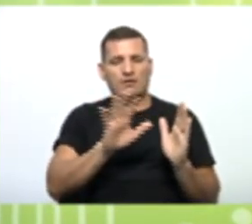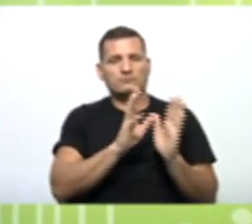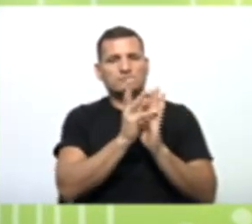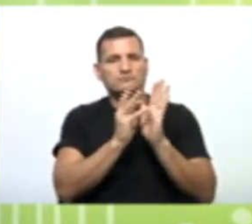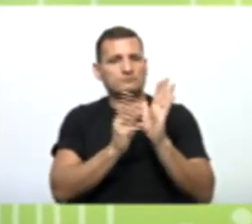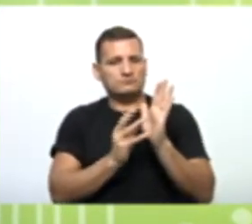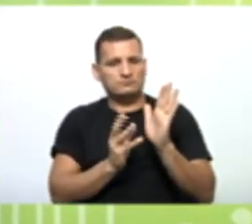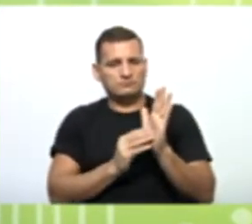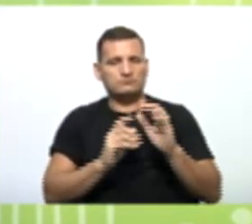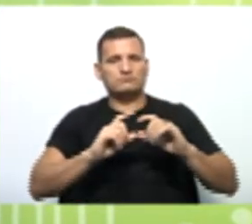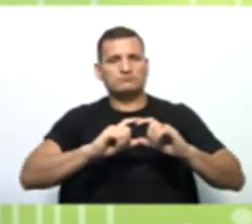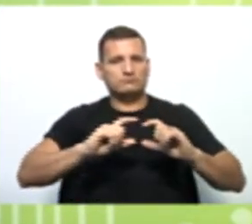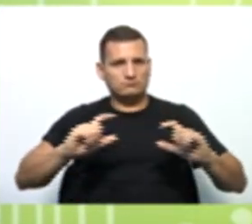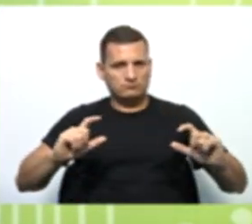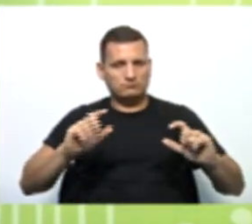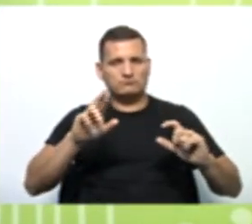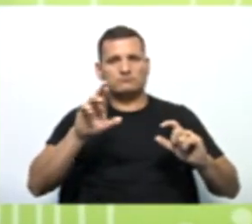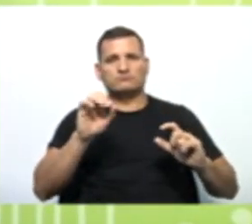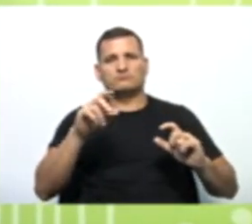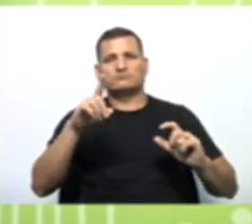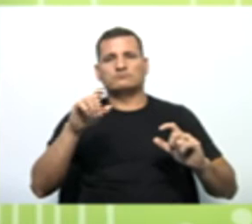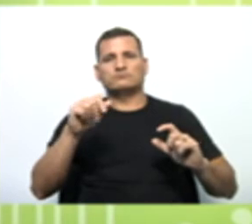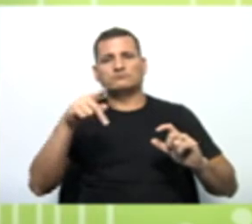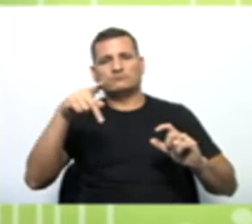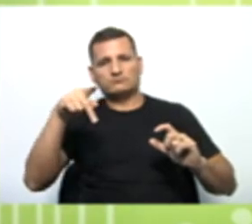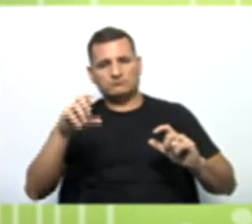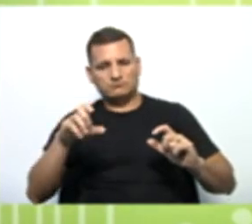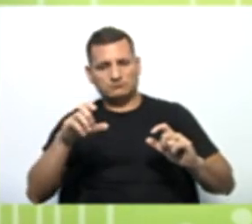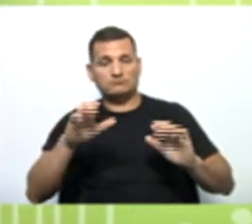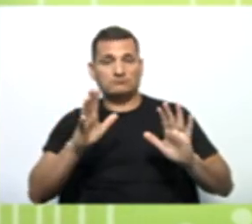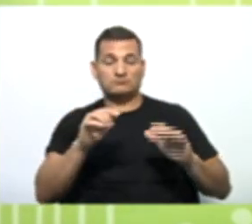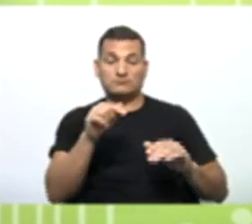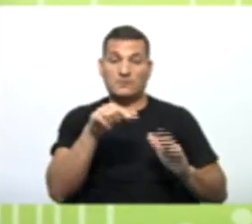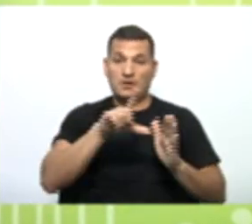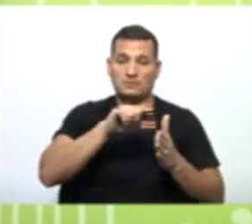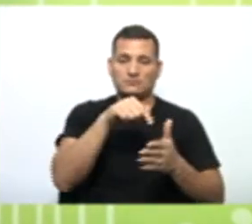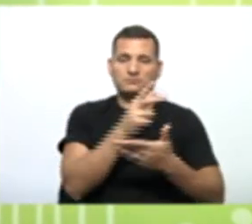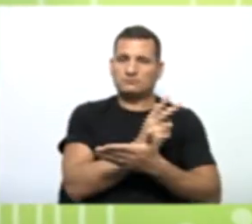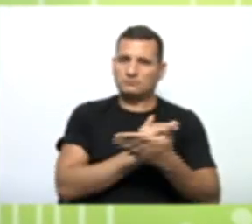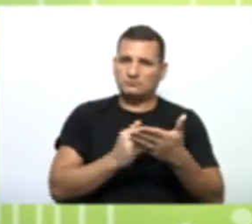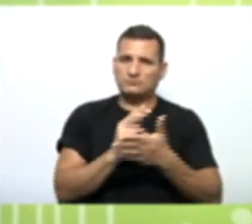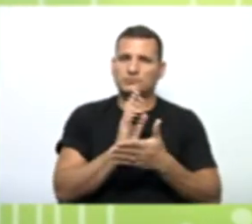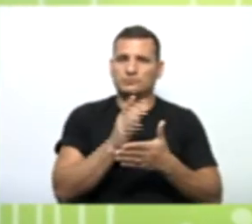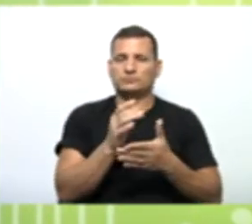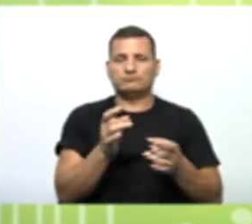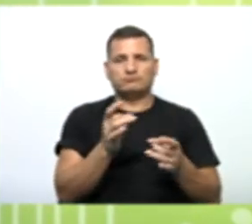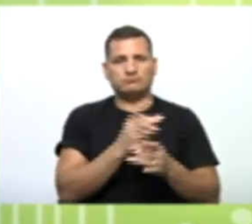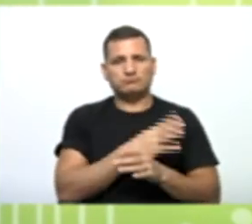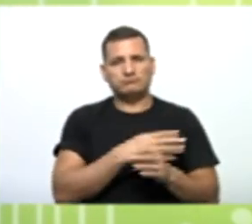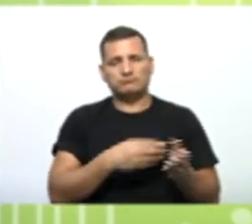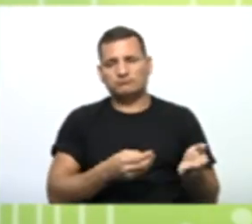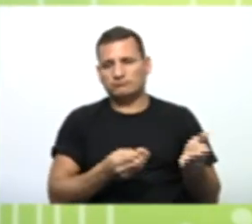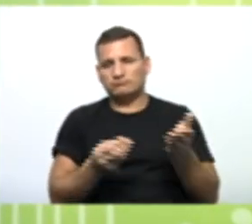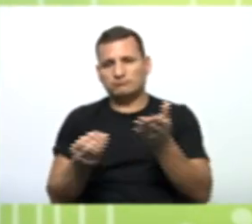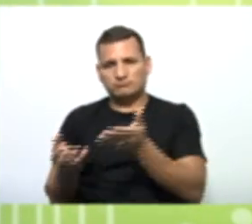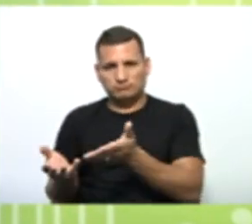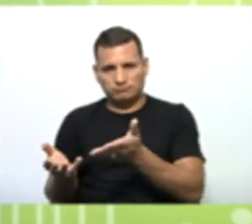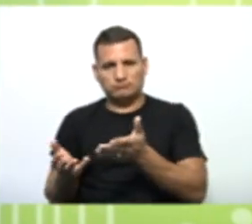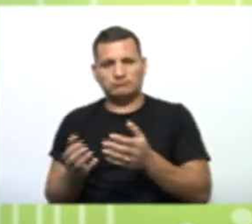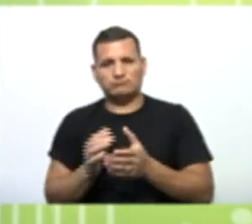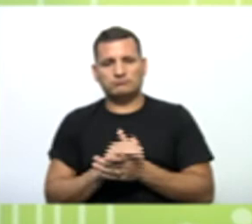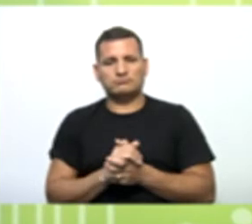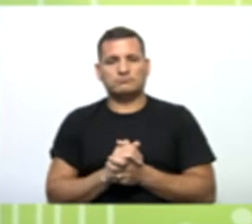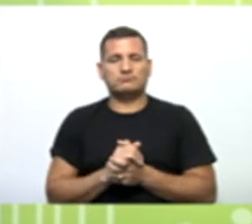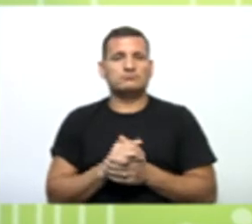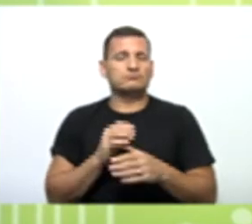conteúdo, o rodapé, enfim, e isso no protótipo você já tem que levar mastigado para ele, que a gente